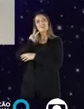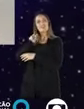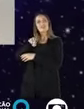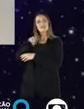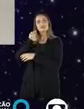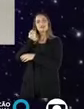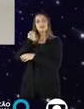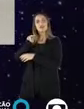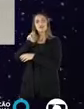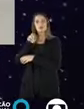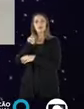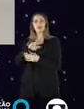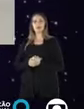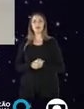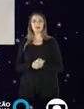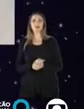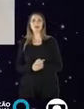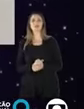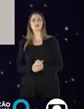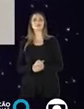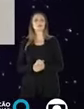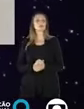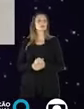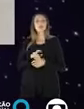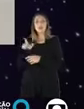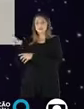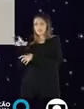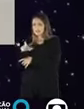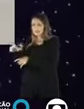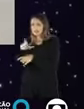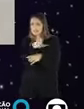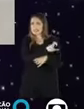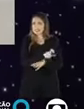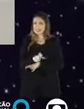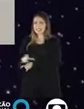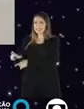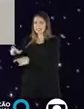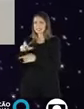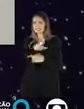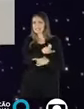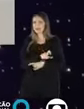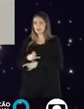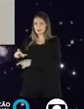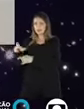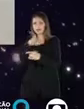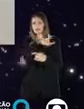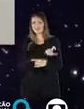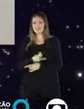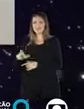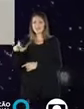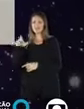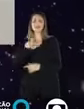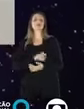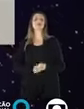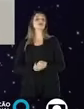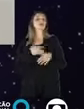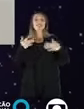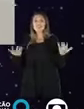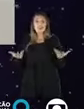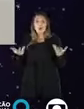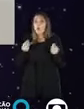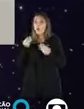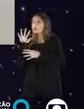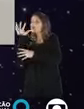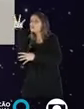matar um bicho é um veneno que vai tudo para a gente. E aí foi que eu enveredei para esse maravilhoso mundo, né? Agroecológico,